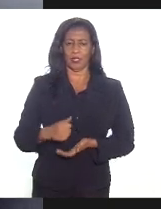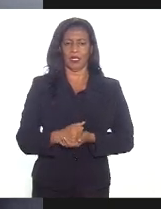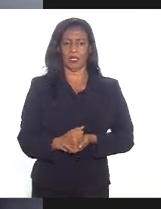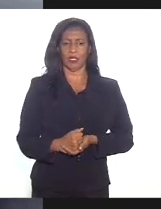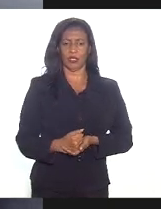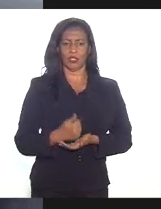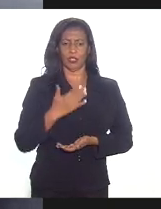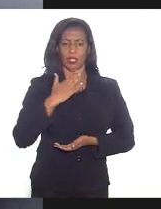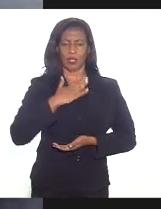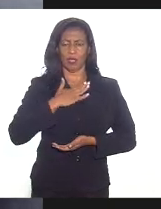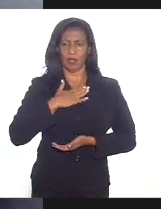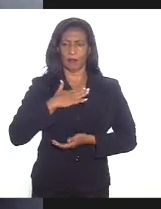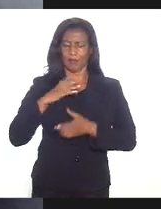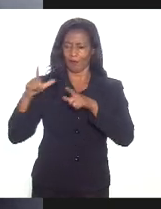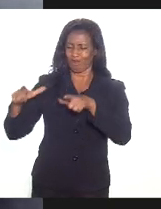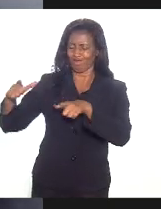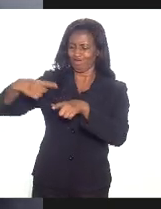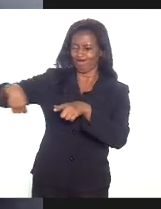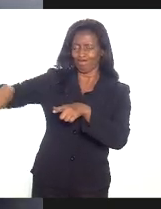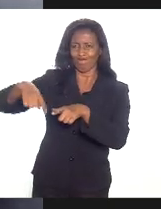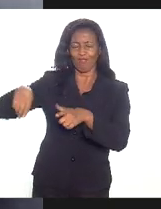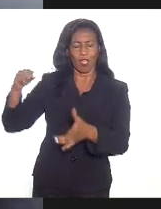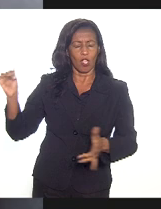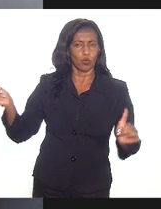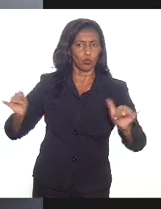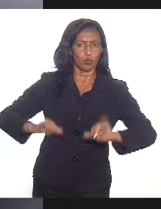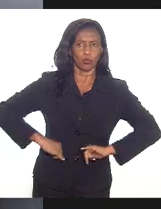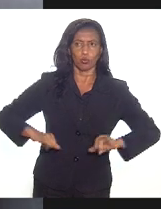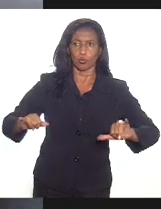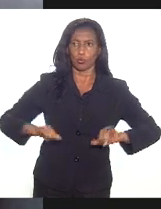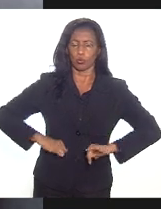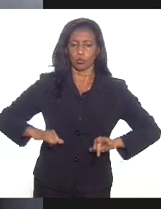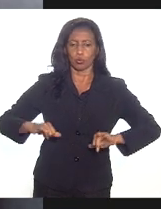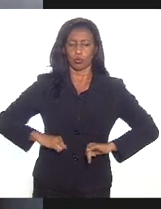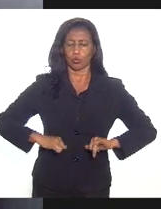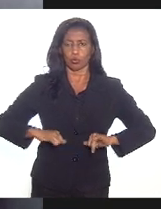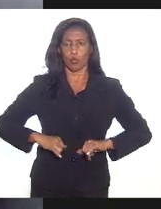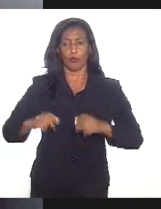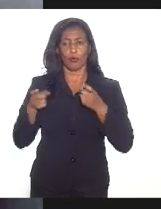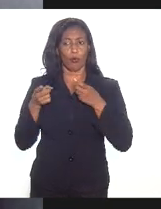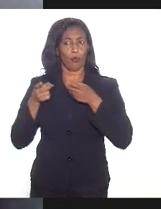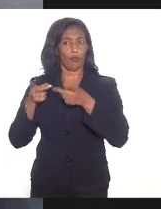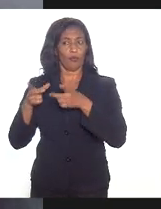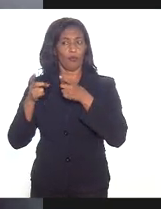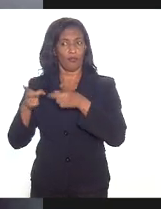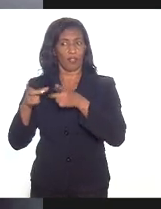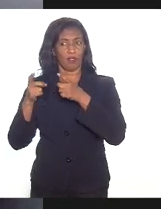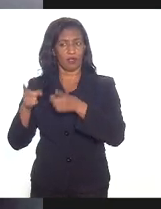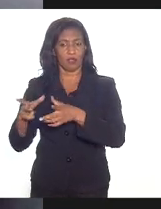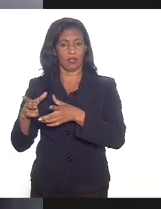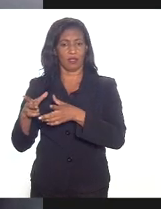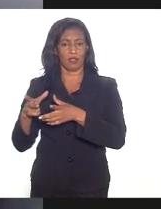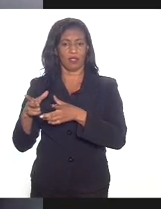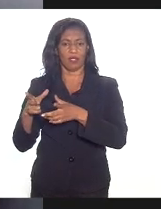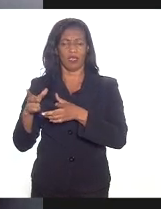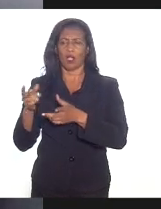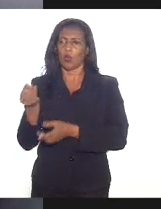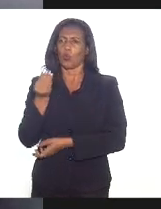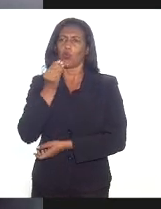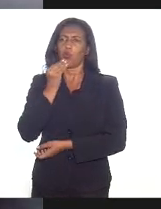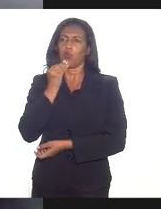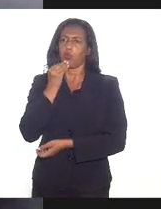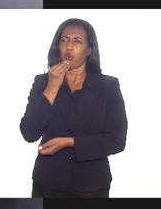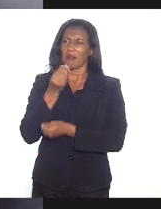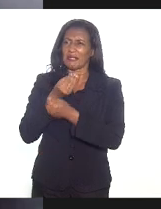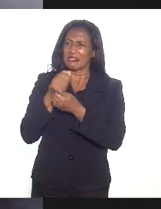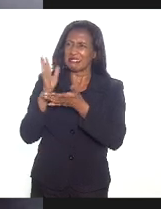privatização. A minha região sofre até hoje, quando foi privatizada a CSN. Não deram transparência